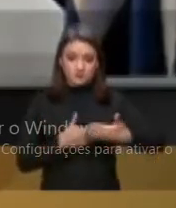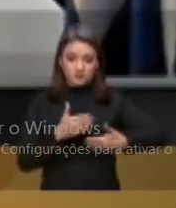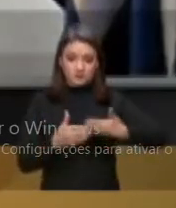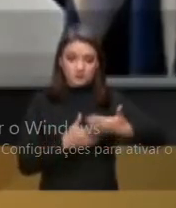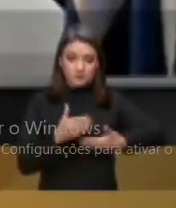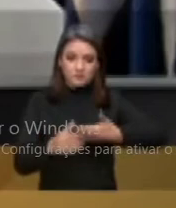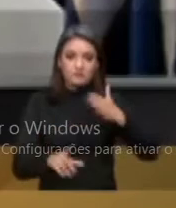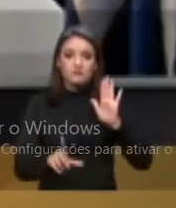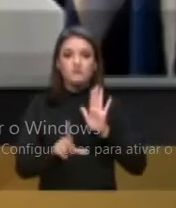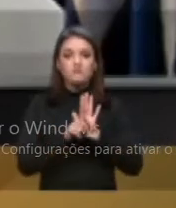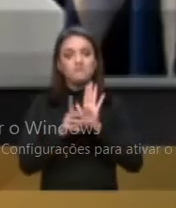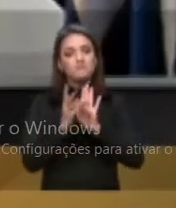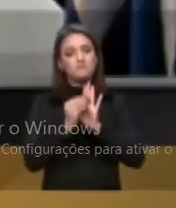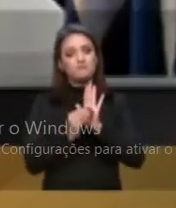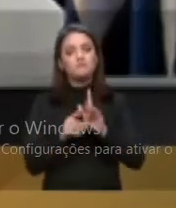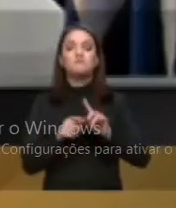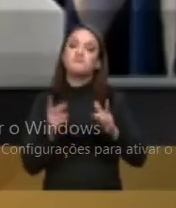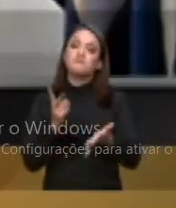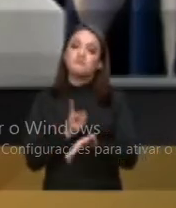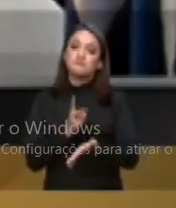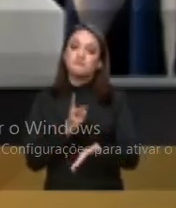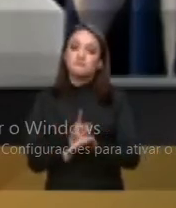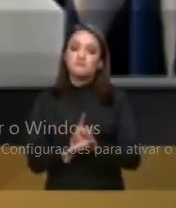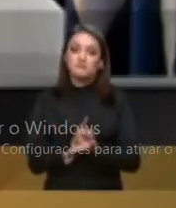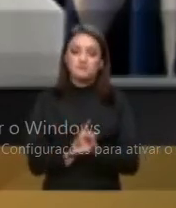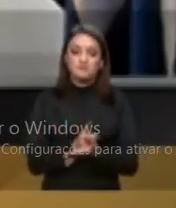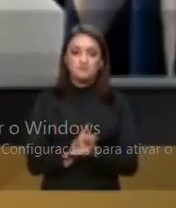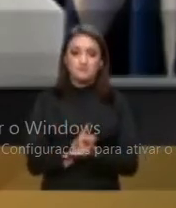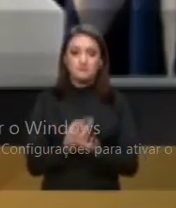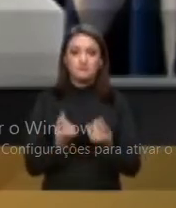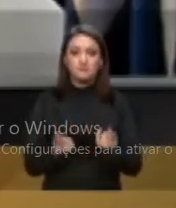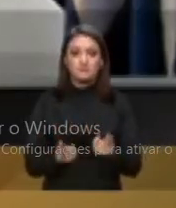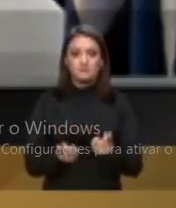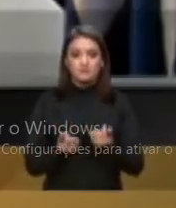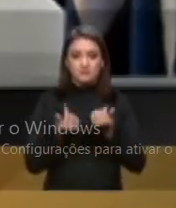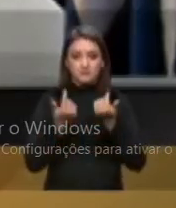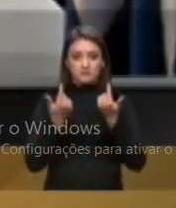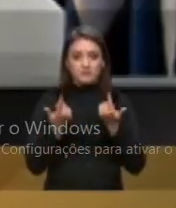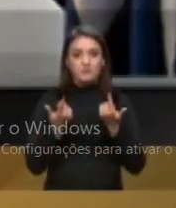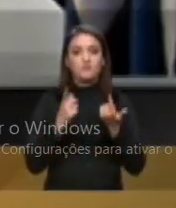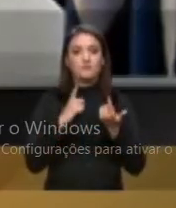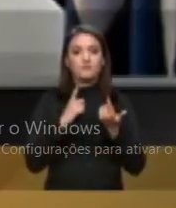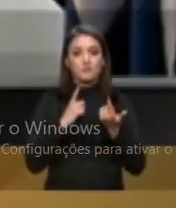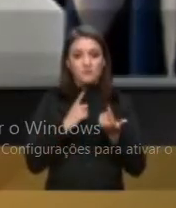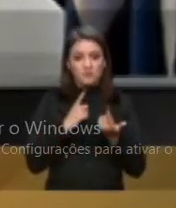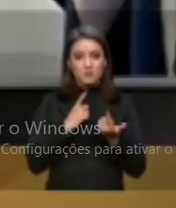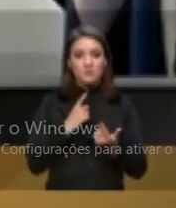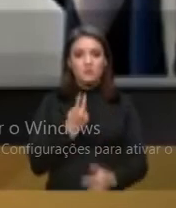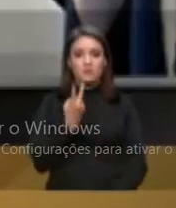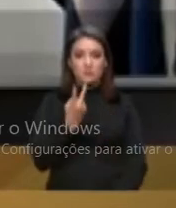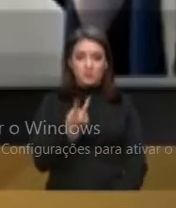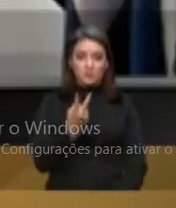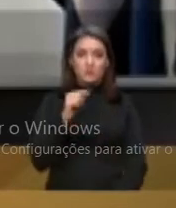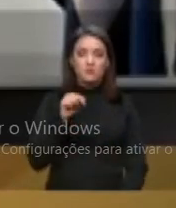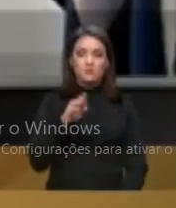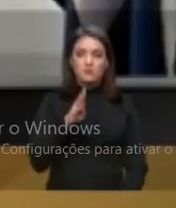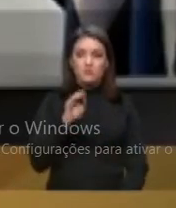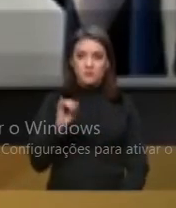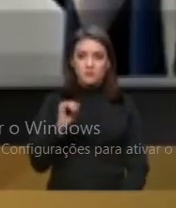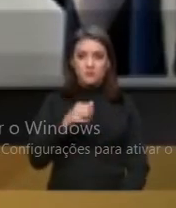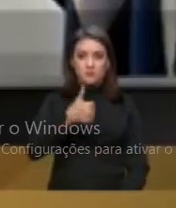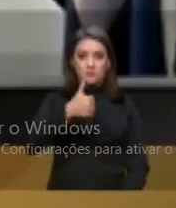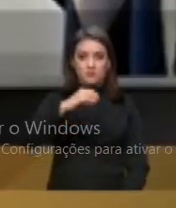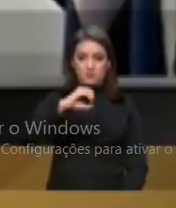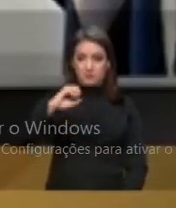do devido processo legal substancial, que se mantenha, então, o valor inicial de